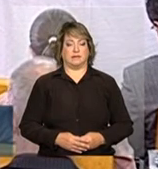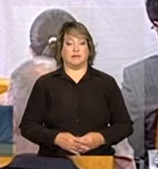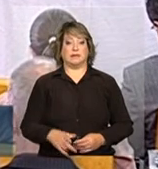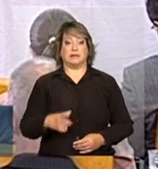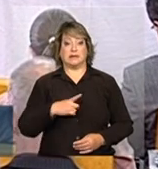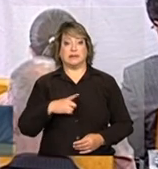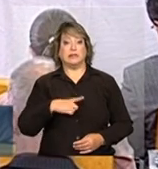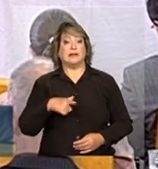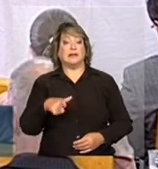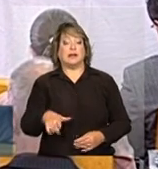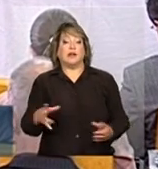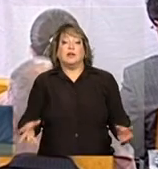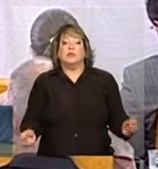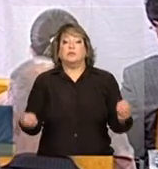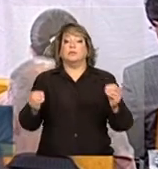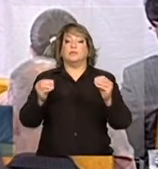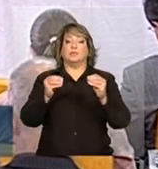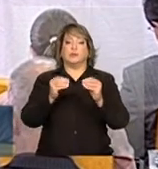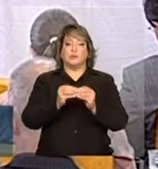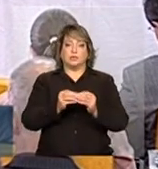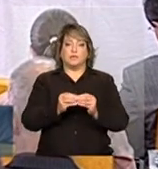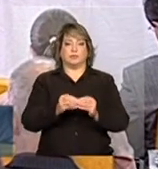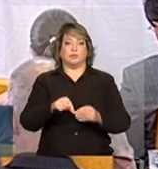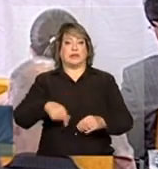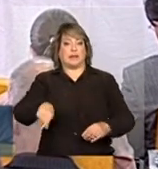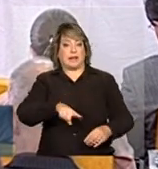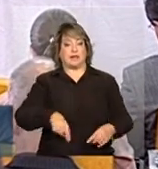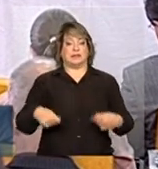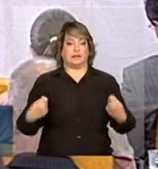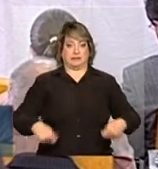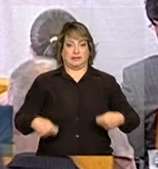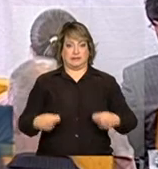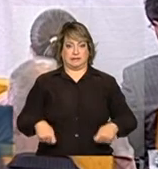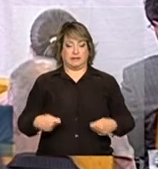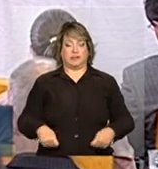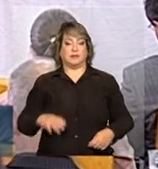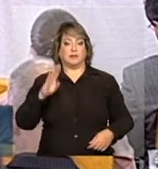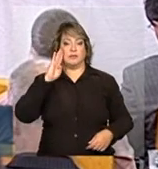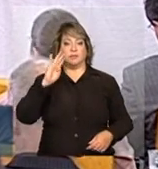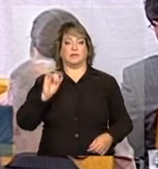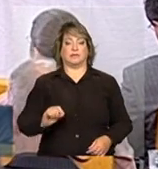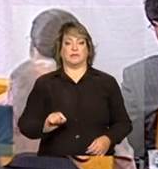está embutida nesta demanda, né, digamos,